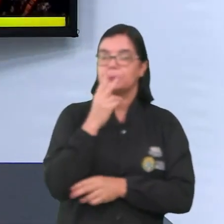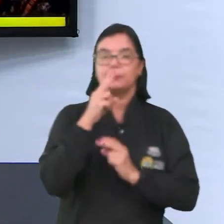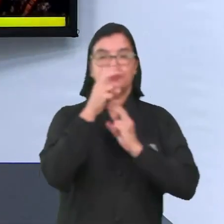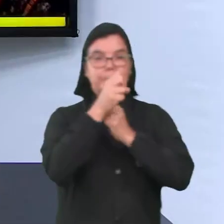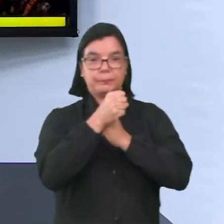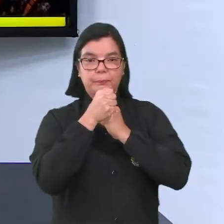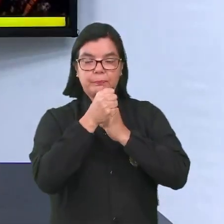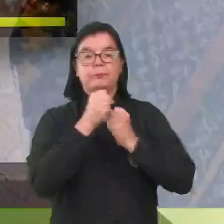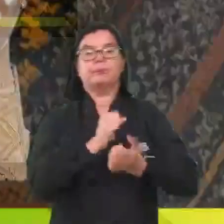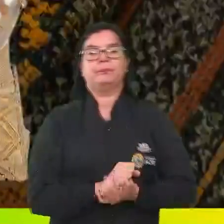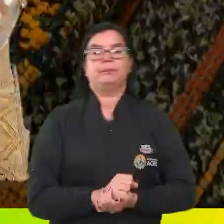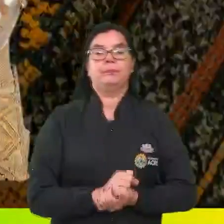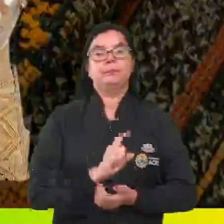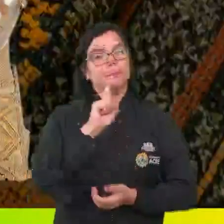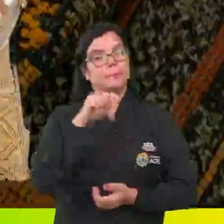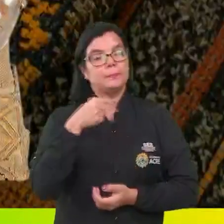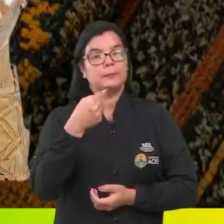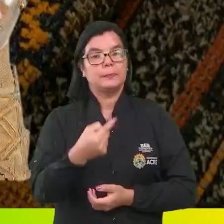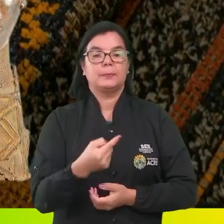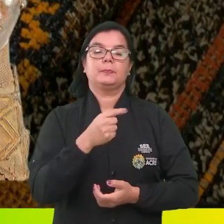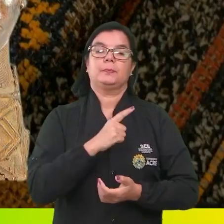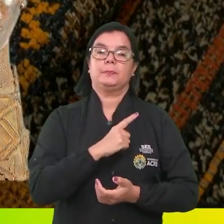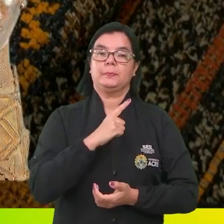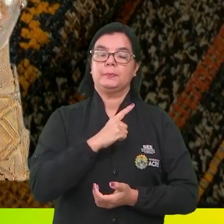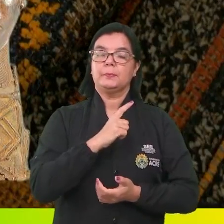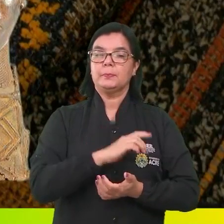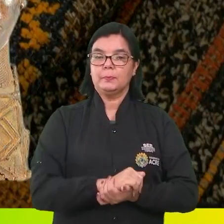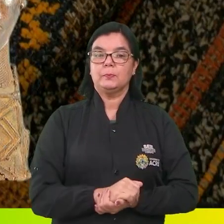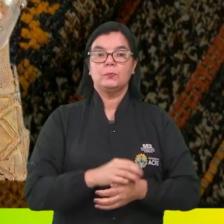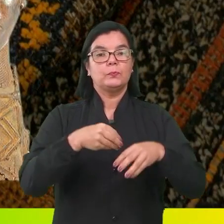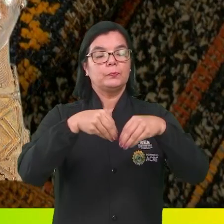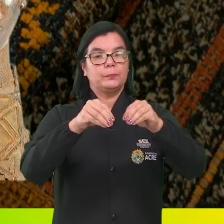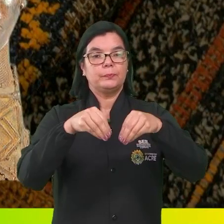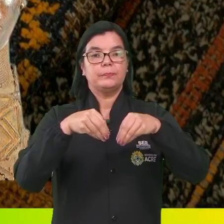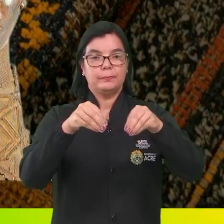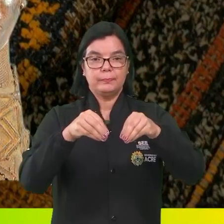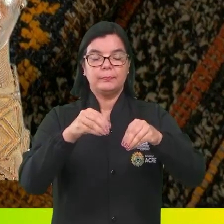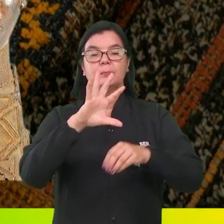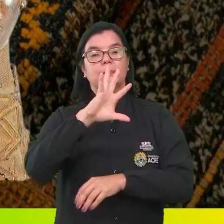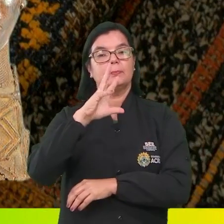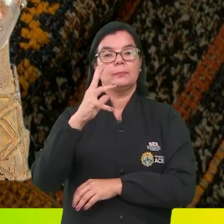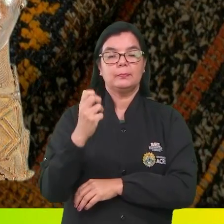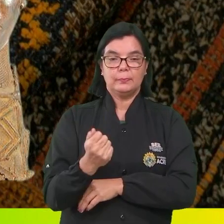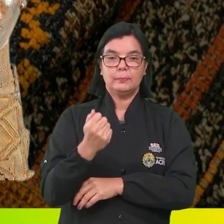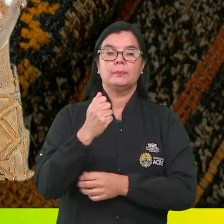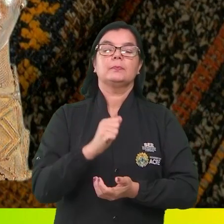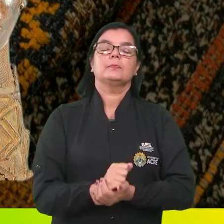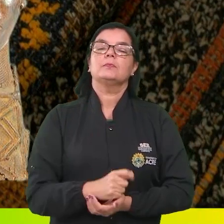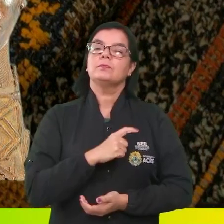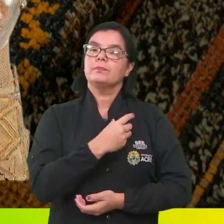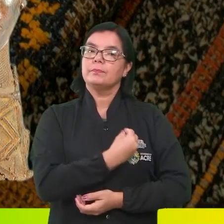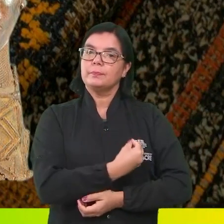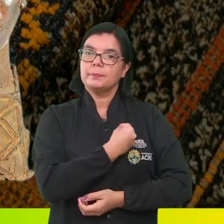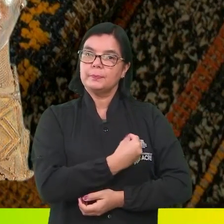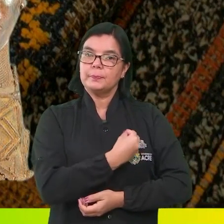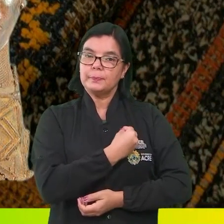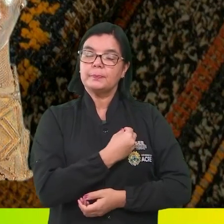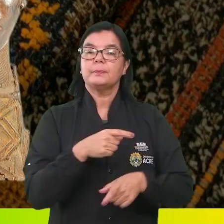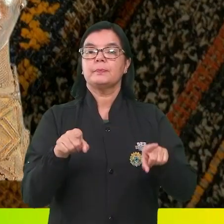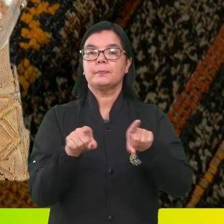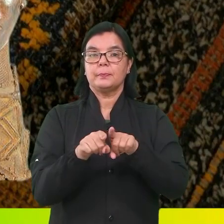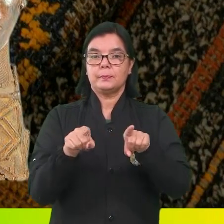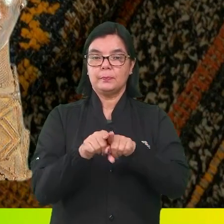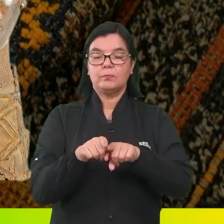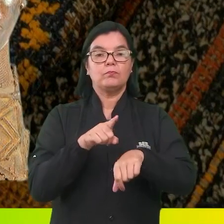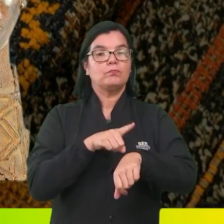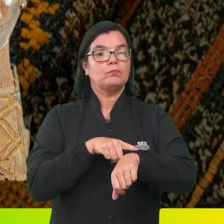fortes. Seguindo ainda sobre os tecidos africanos, eles estão presentes também